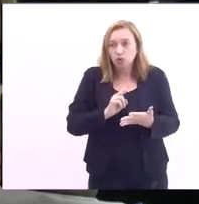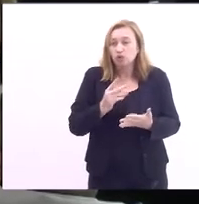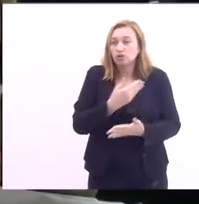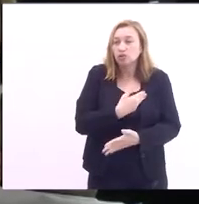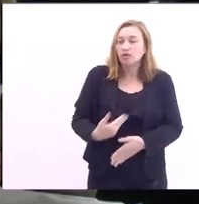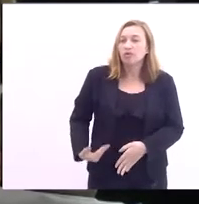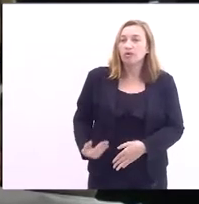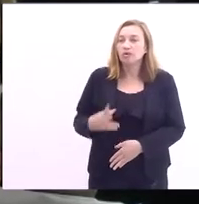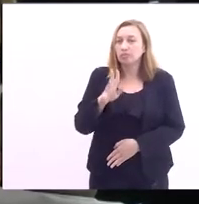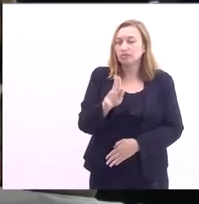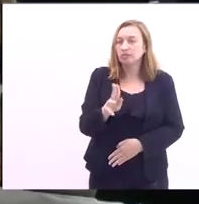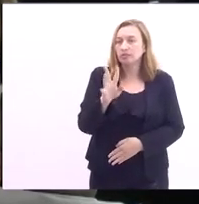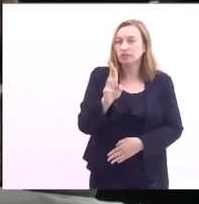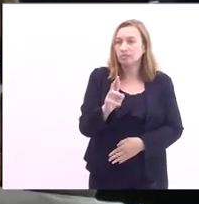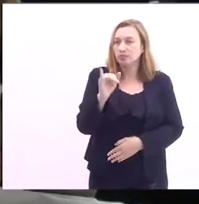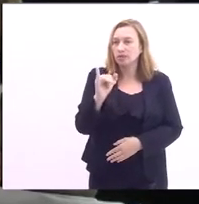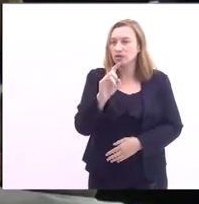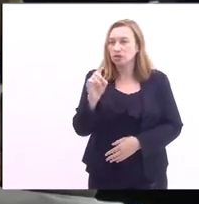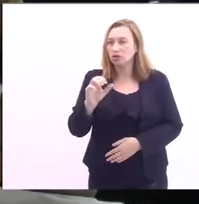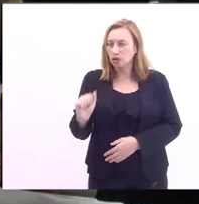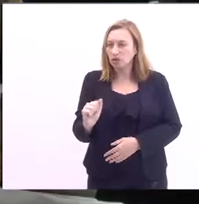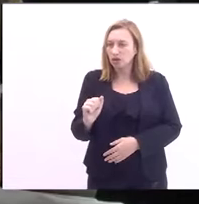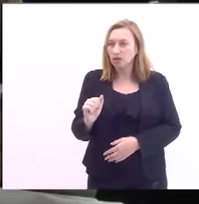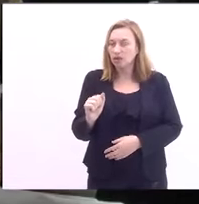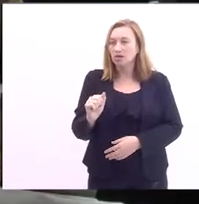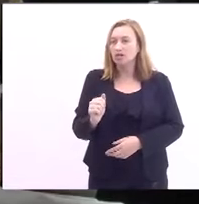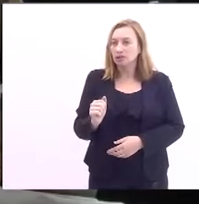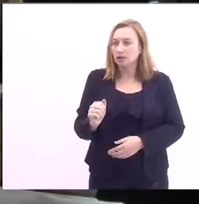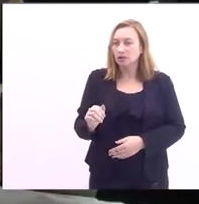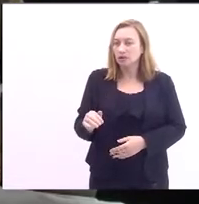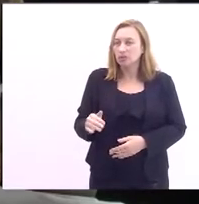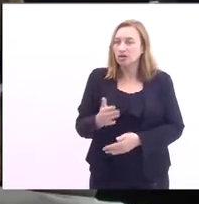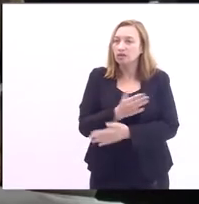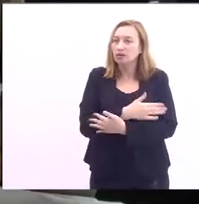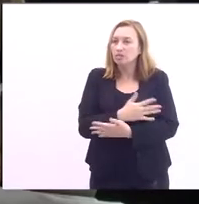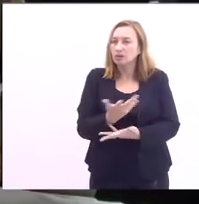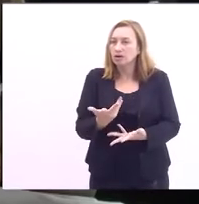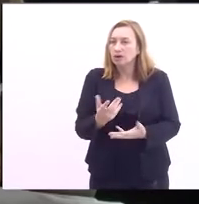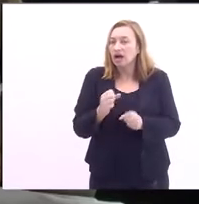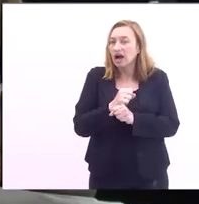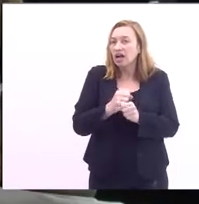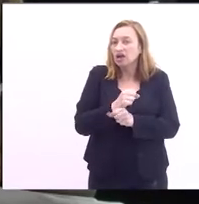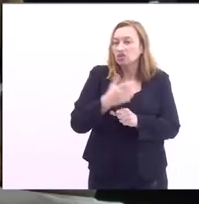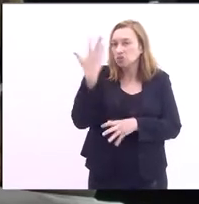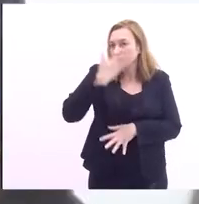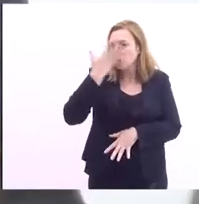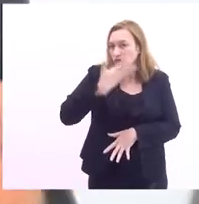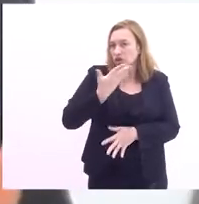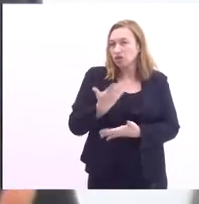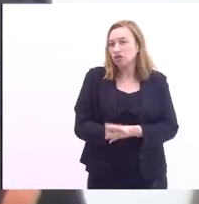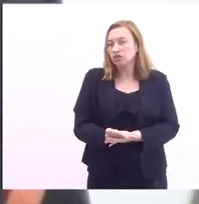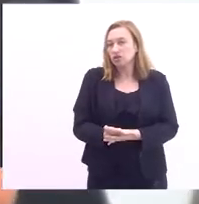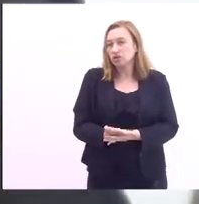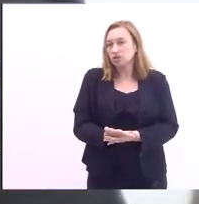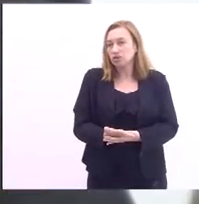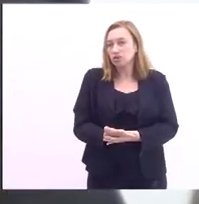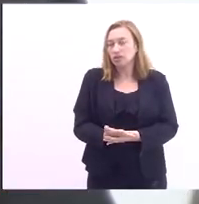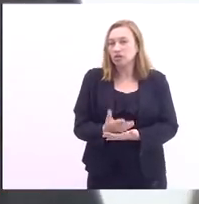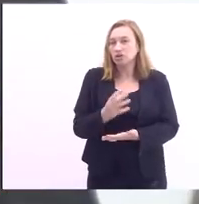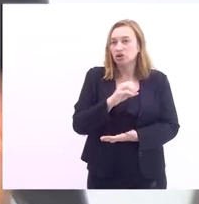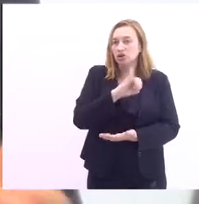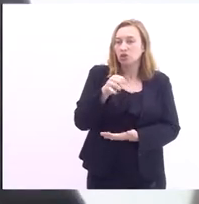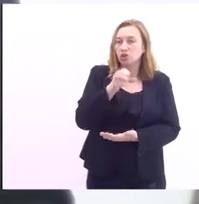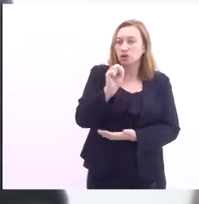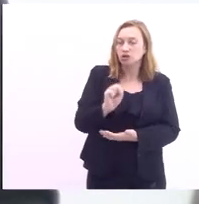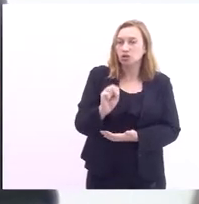Brizola. Uma luz na escuridão, mandando um abraço, há muito tempo não vejo, não só para o querido Zé Maurício,